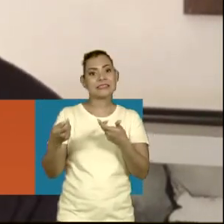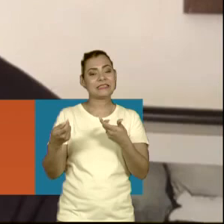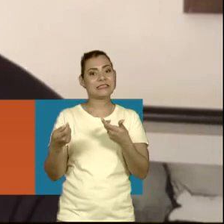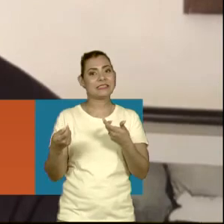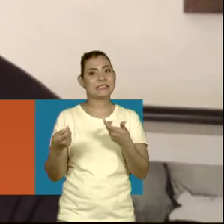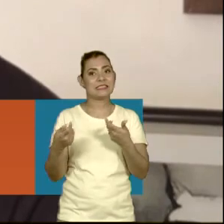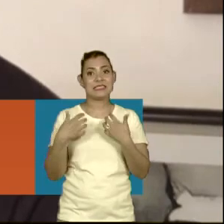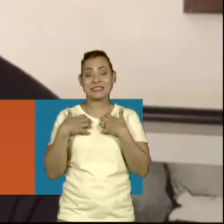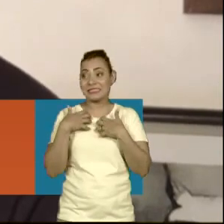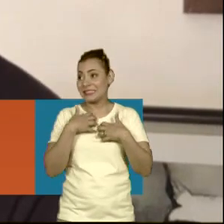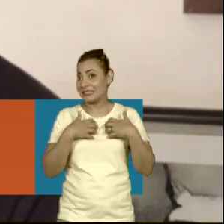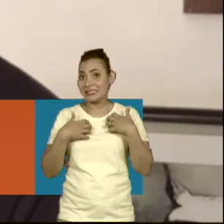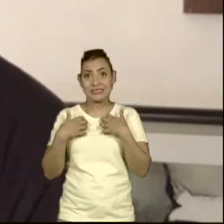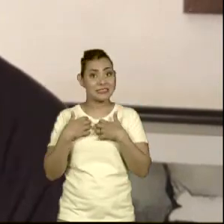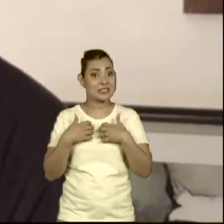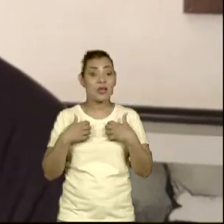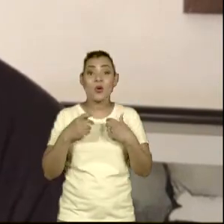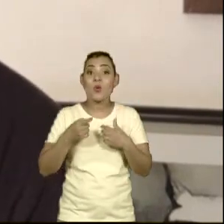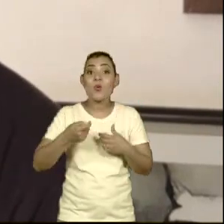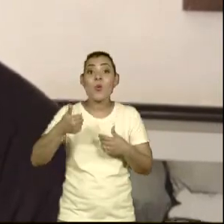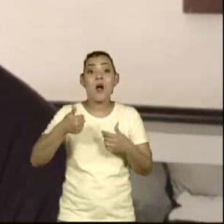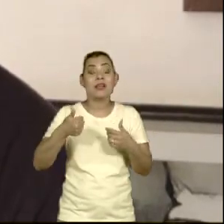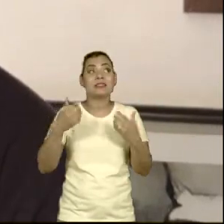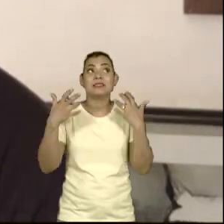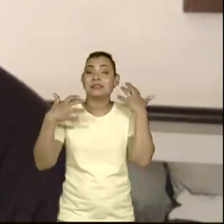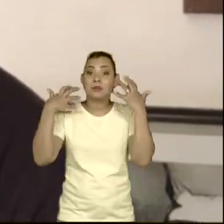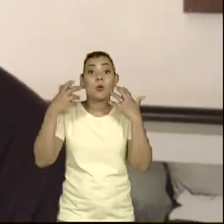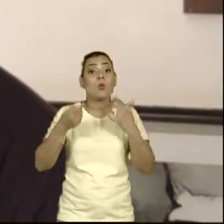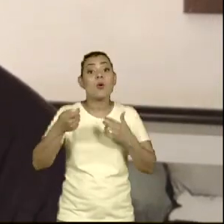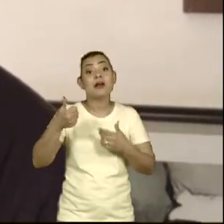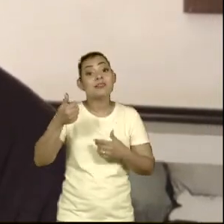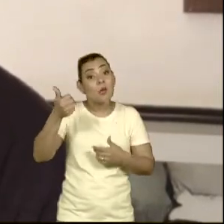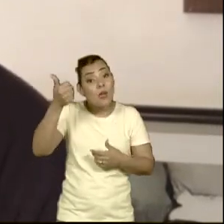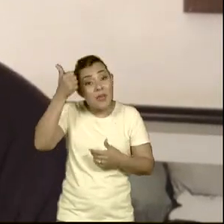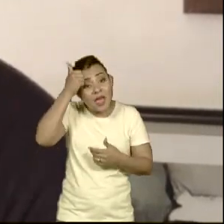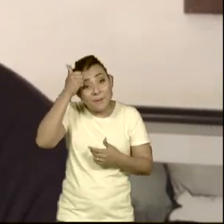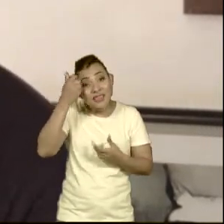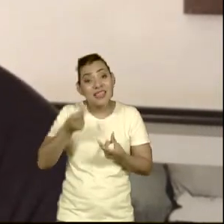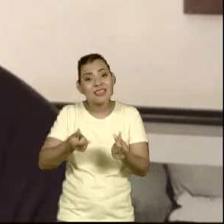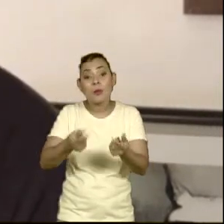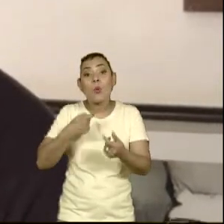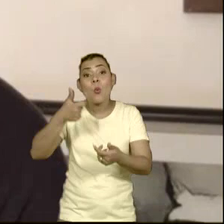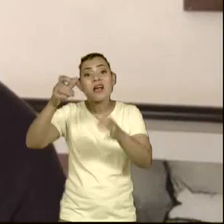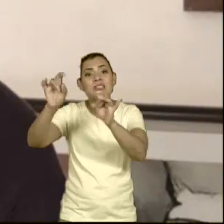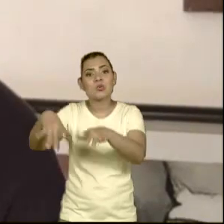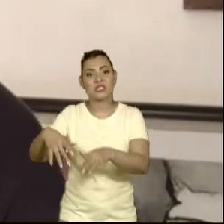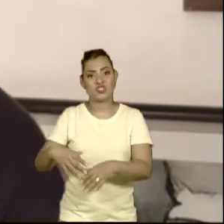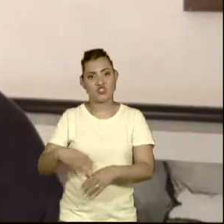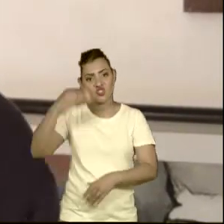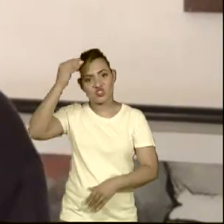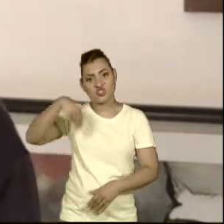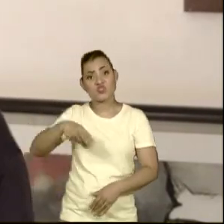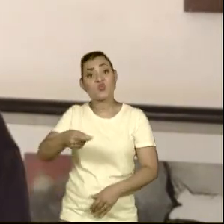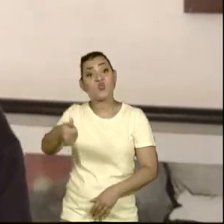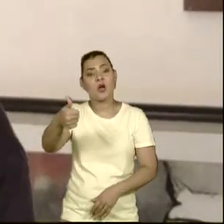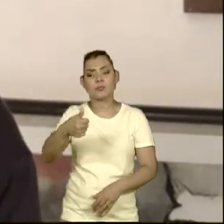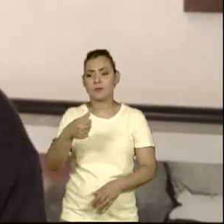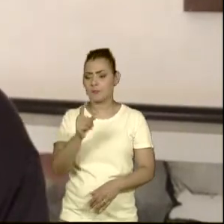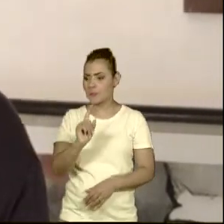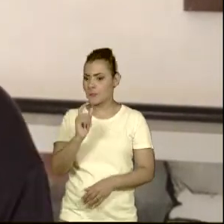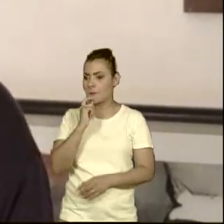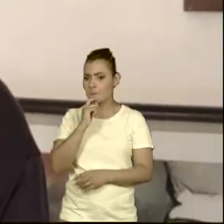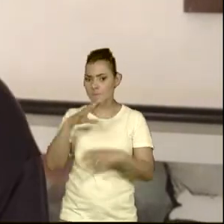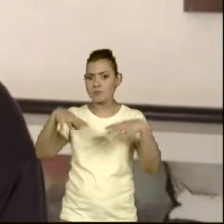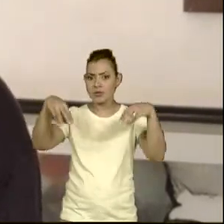eu esnubei o Castelo, gente. Quase que eu não fiz Castelo Ratimun, gente, eu ia me arrepender profundamente para o resto da vida, mas eu disse não